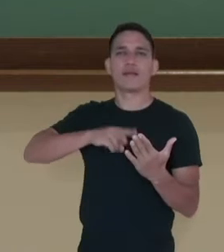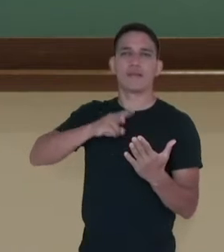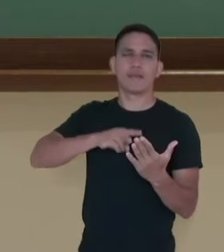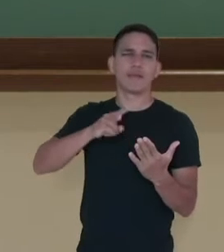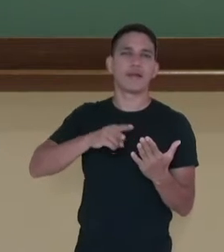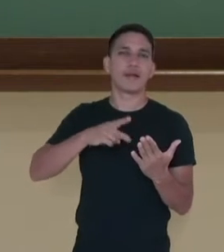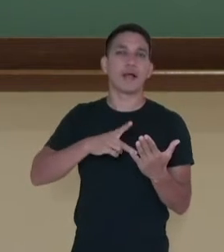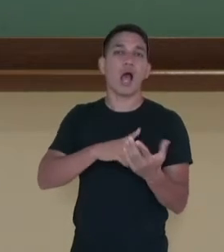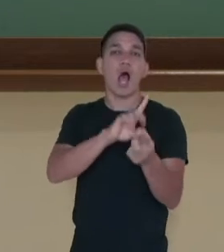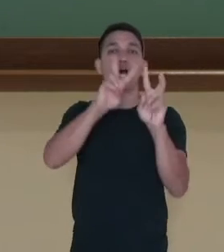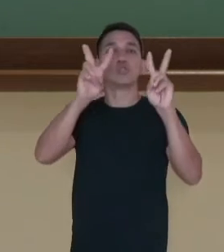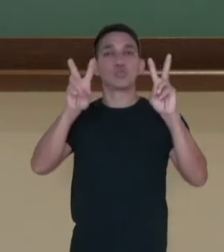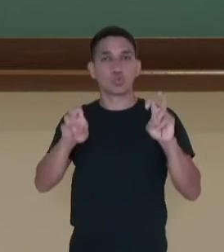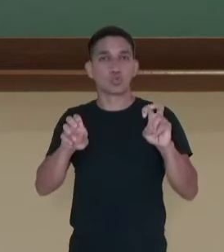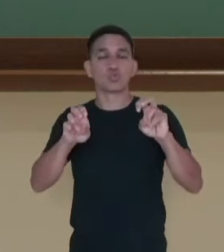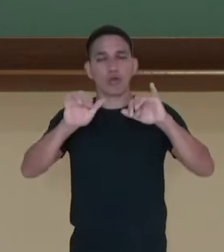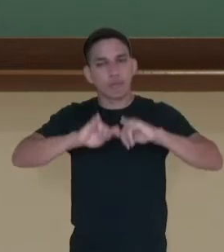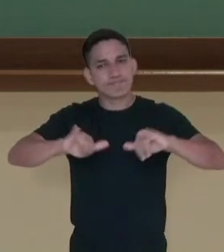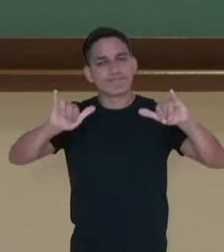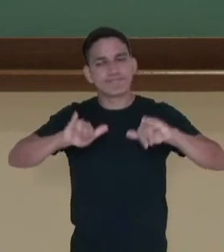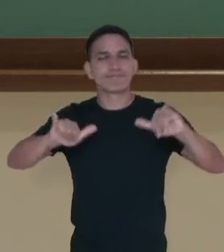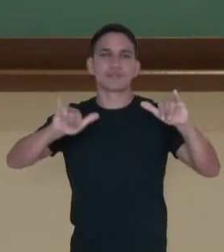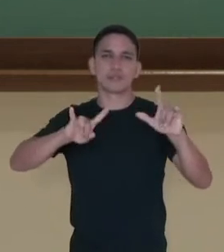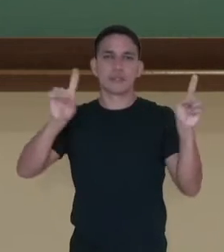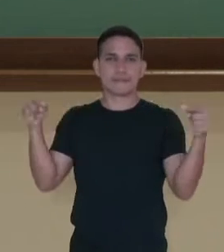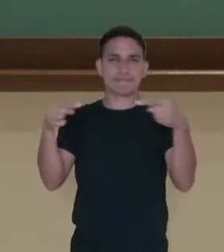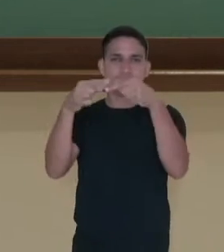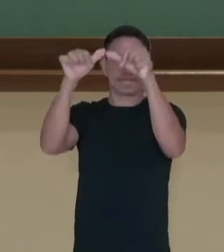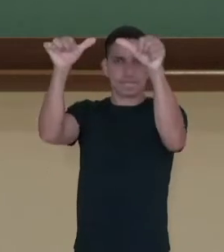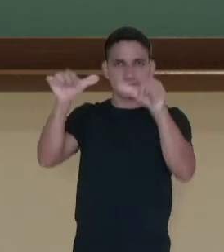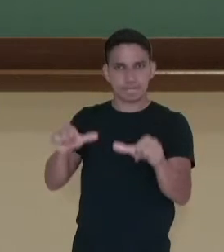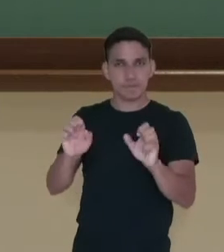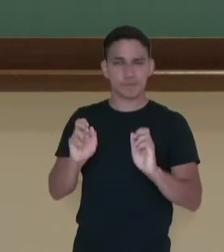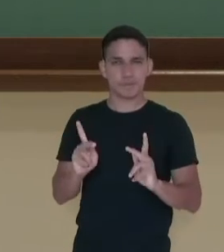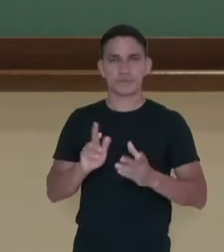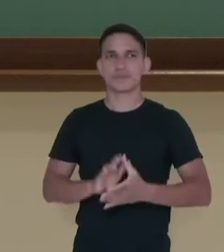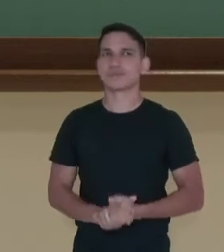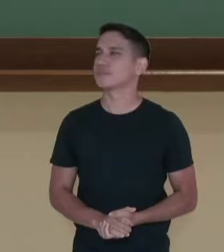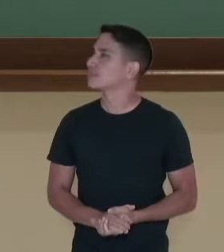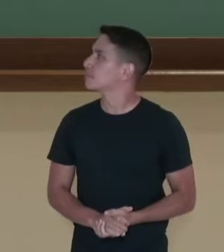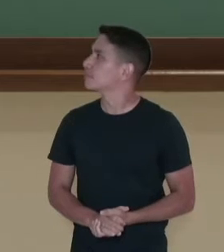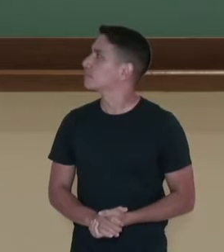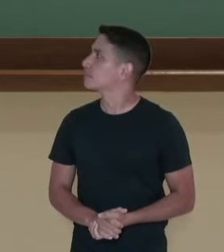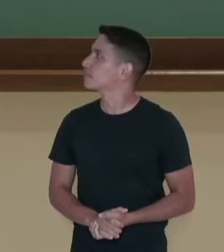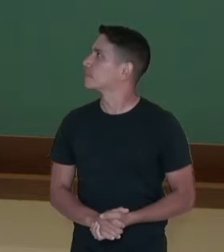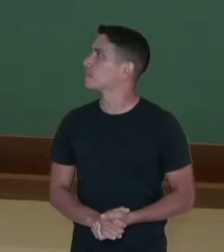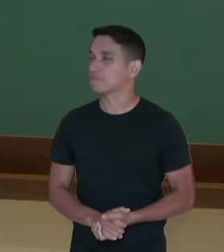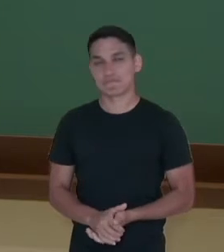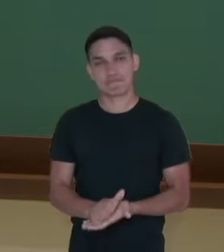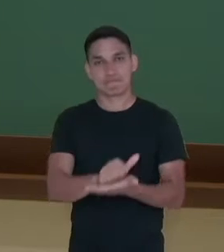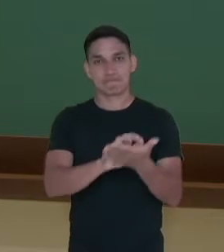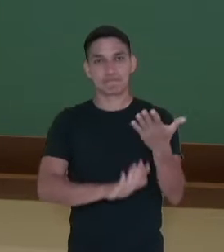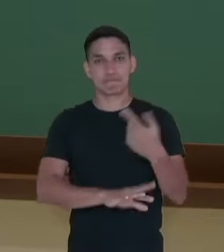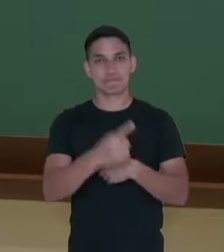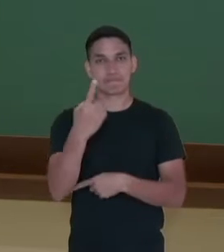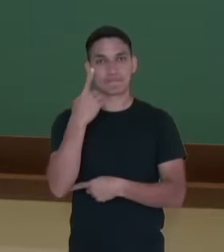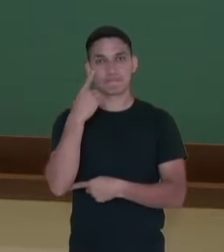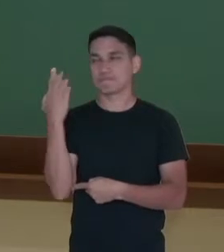sendo retratado, está sendo mencionado ali. Beleza? Primeira